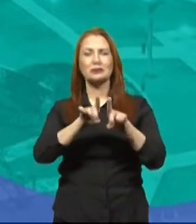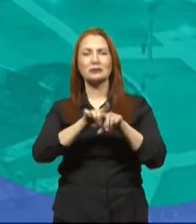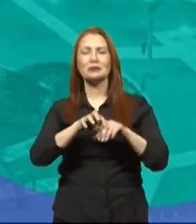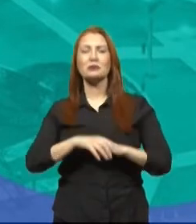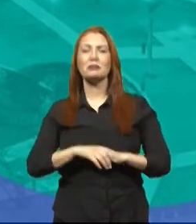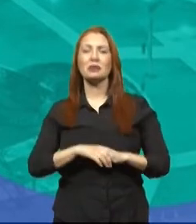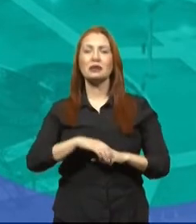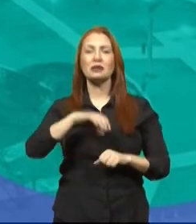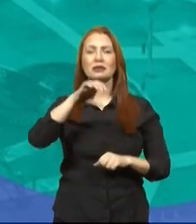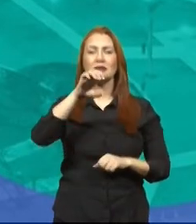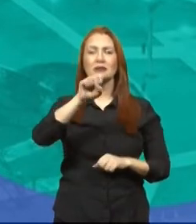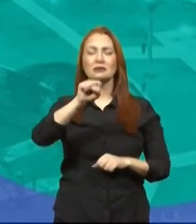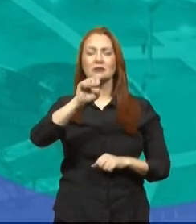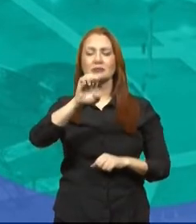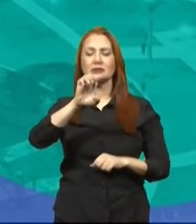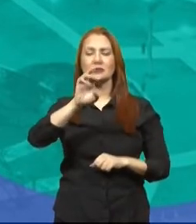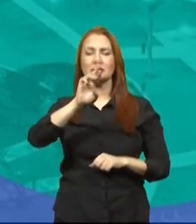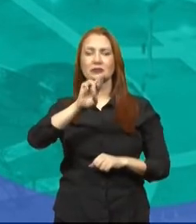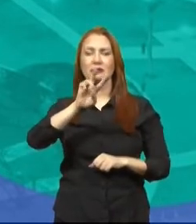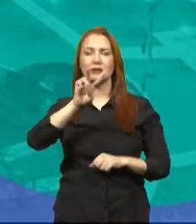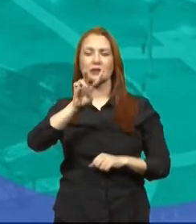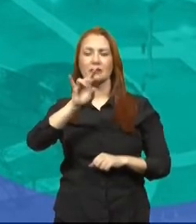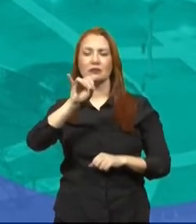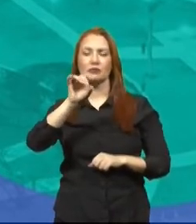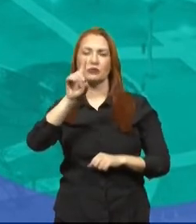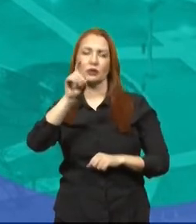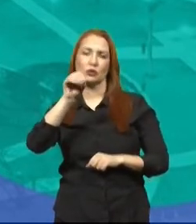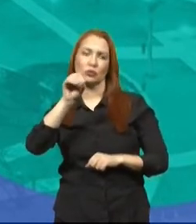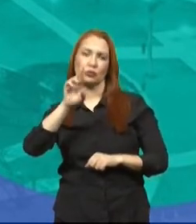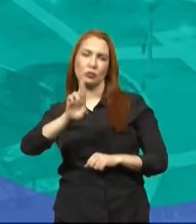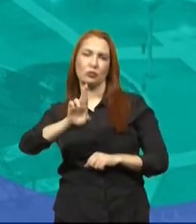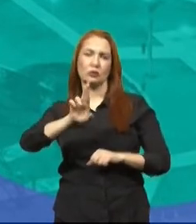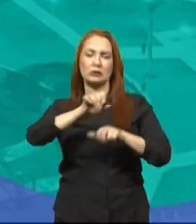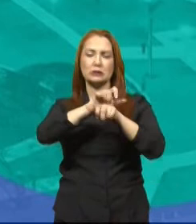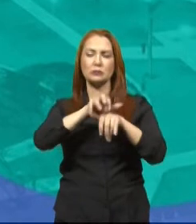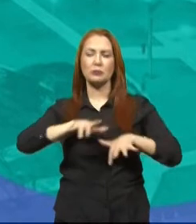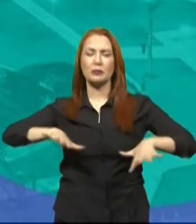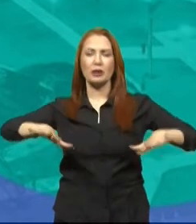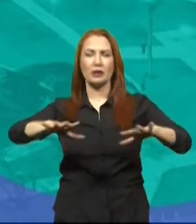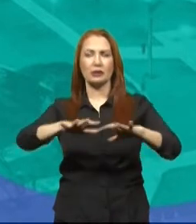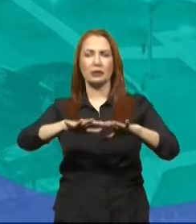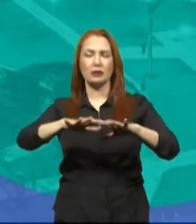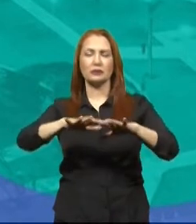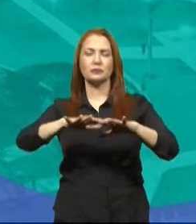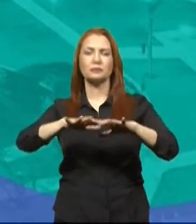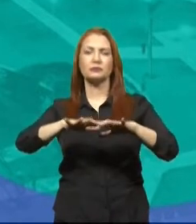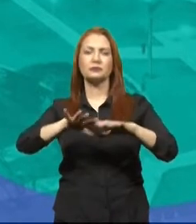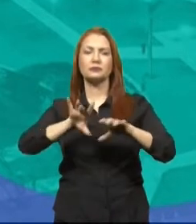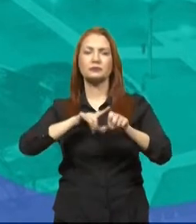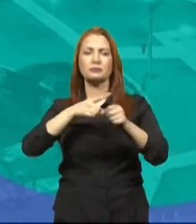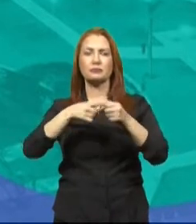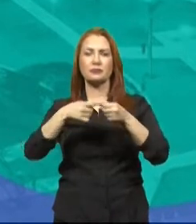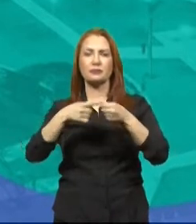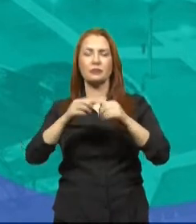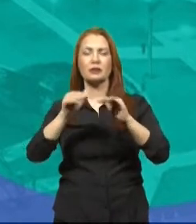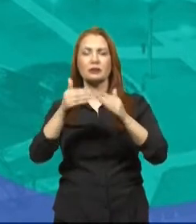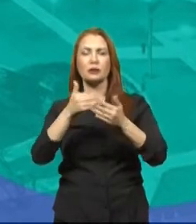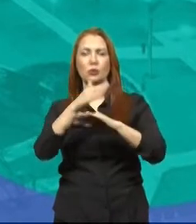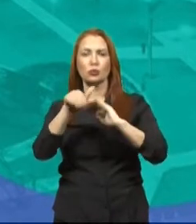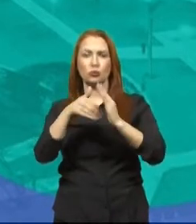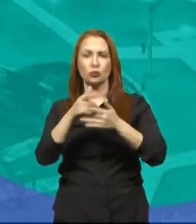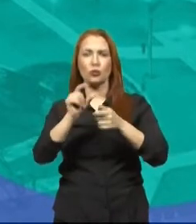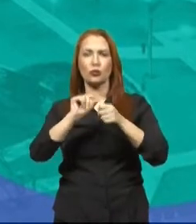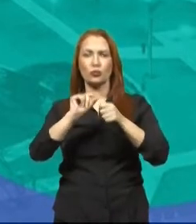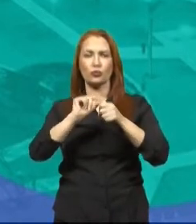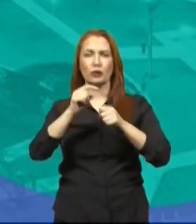cidade. Então, isso daí me faz pensar, né, que aqui no Brasil a gente tem